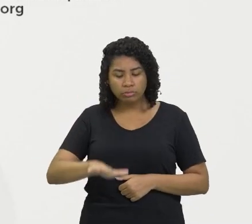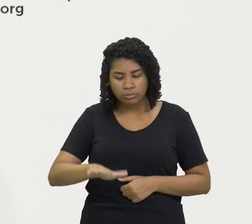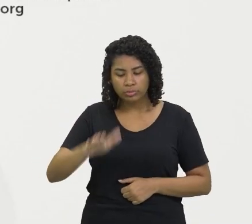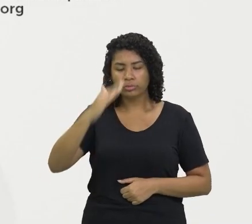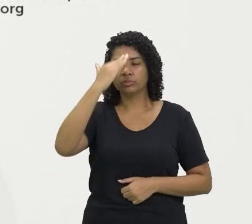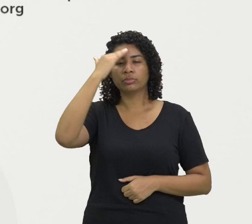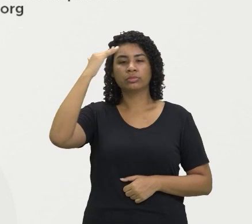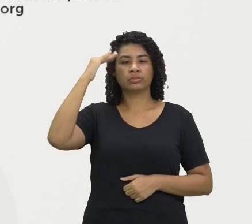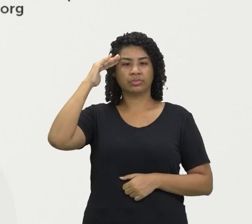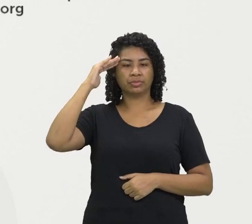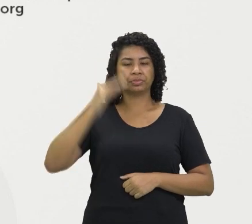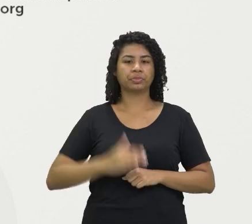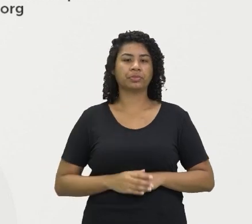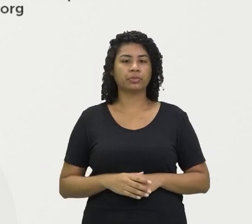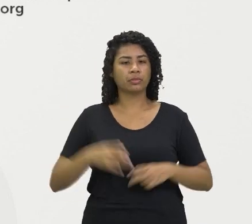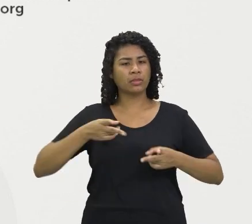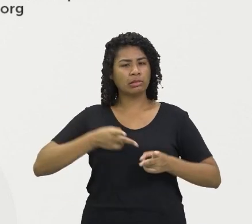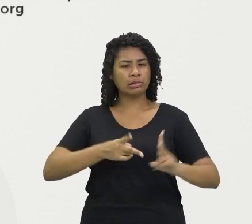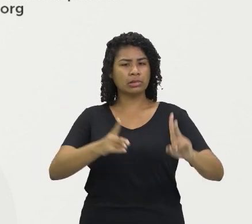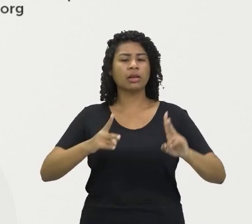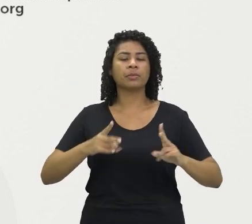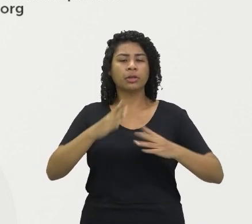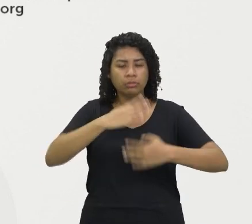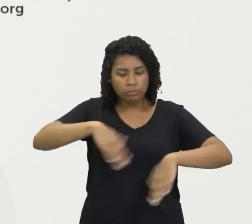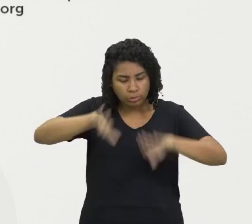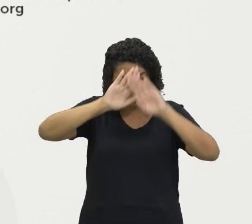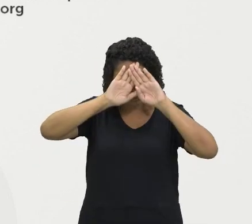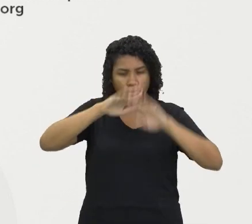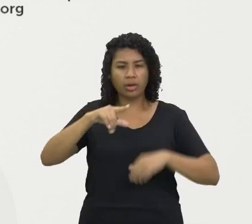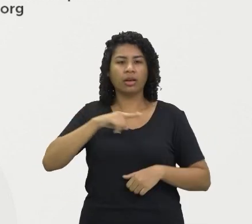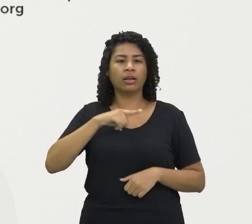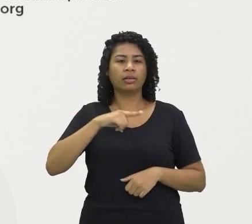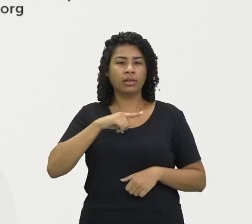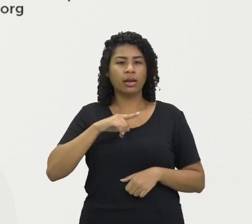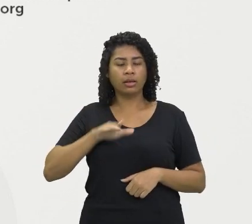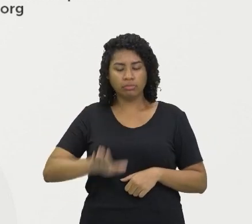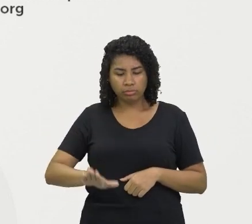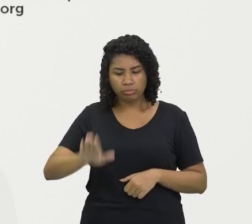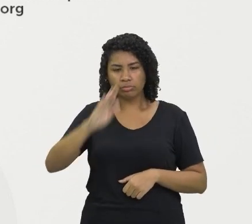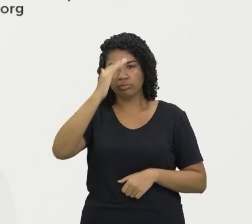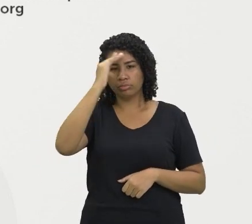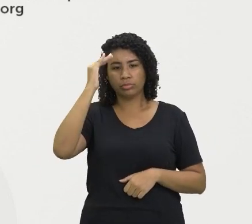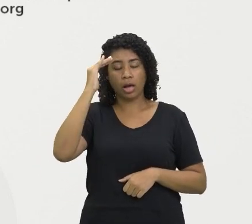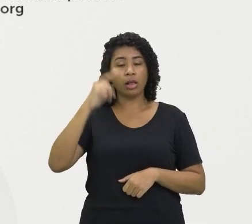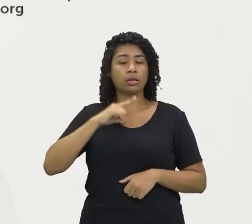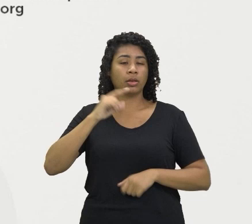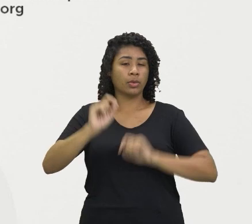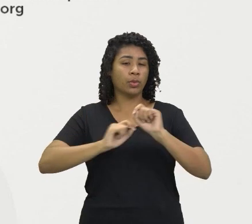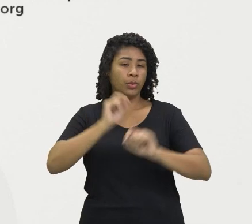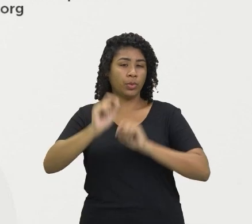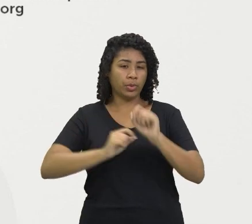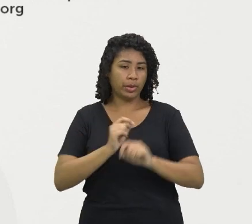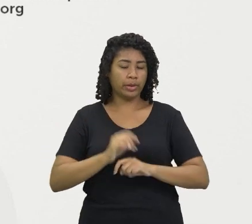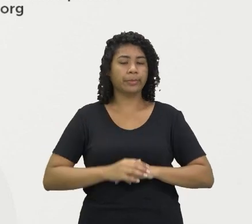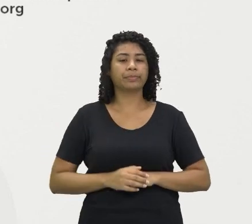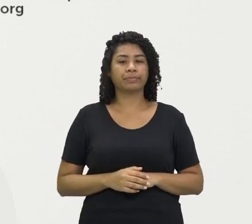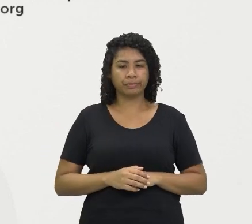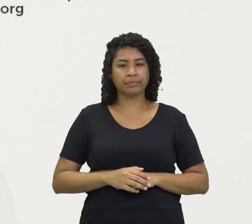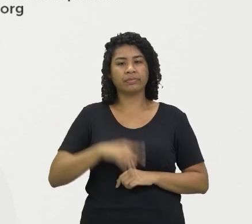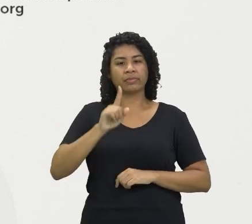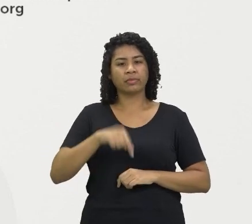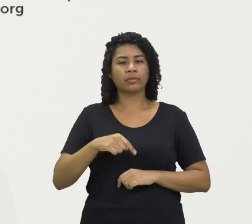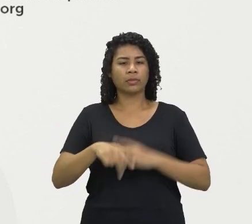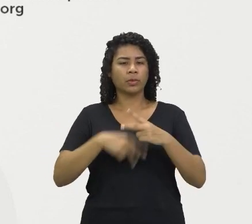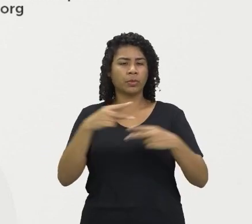oferenda, cada orixá tem sua oferenda específica, normalmente é um tipo de erva, né? E na Umbanda